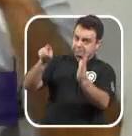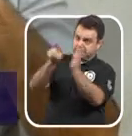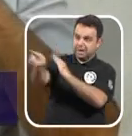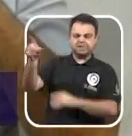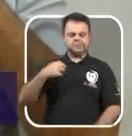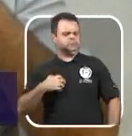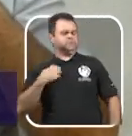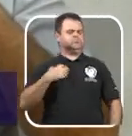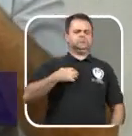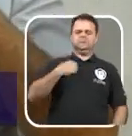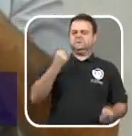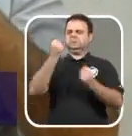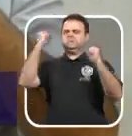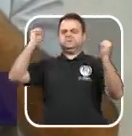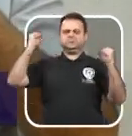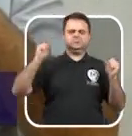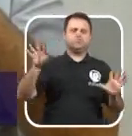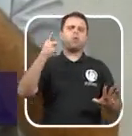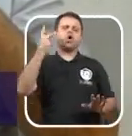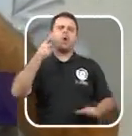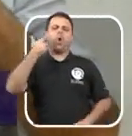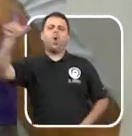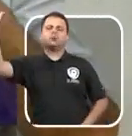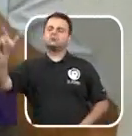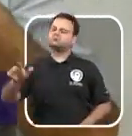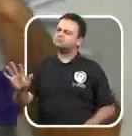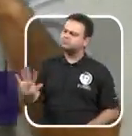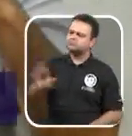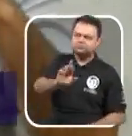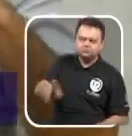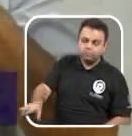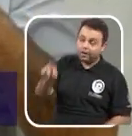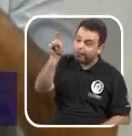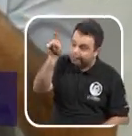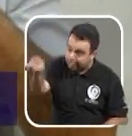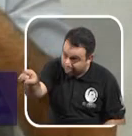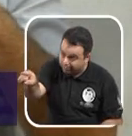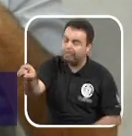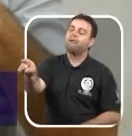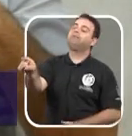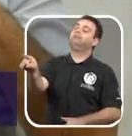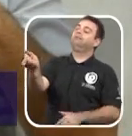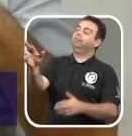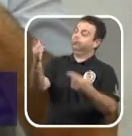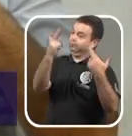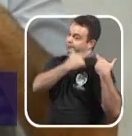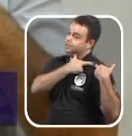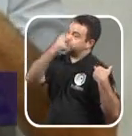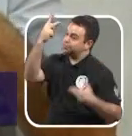A procuradoria falou, não, secretário, nós estamos falando de outra coisa. Eu falei, isso não é comigo. Eu falei, não, é com o senhor, sim.